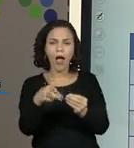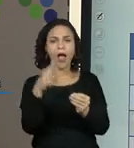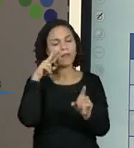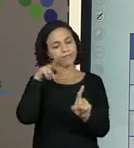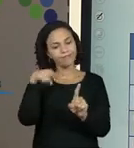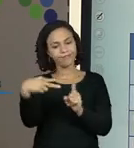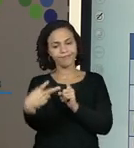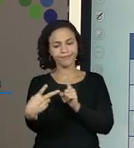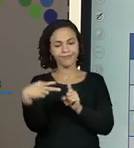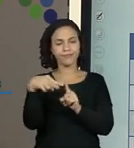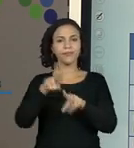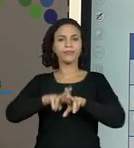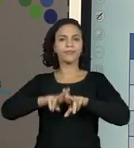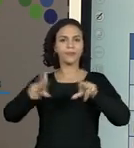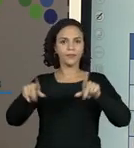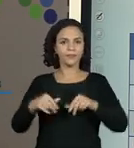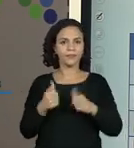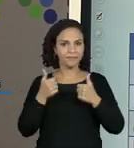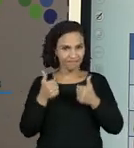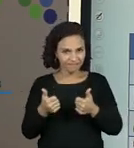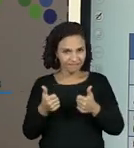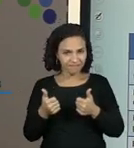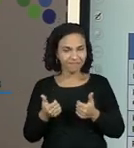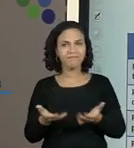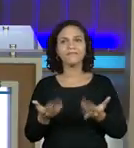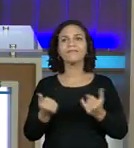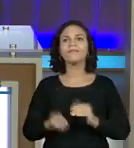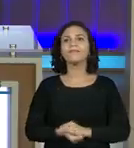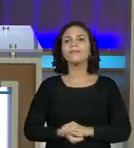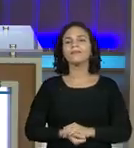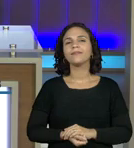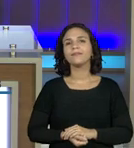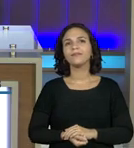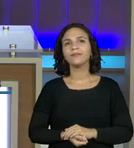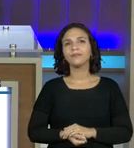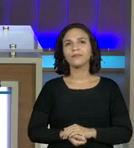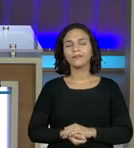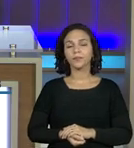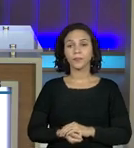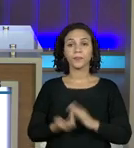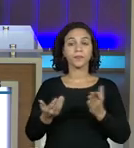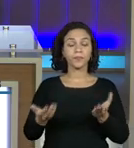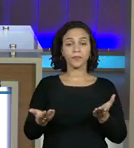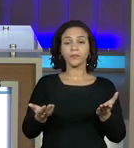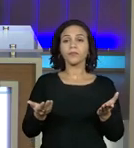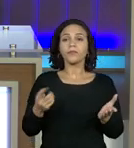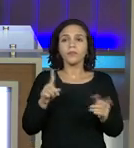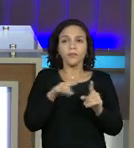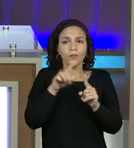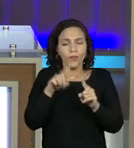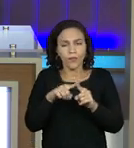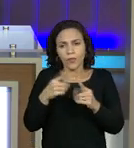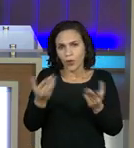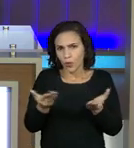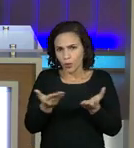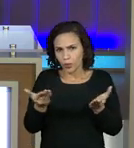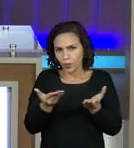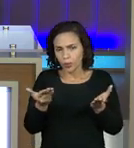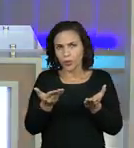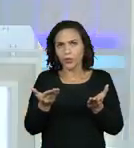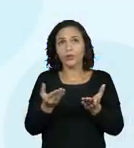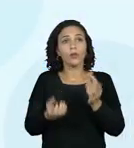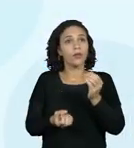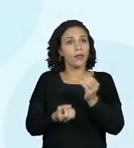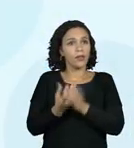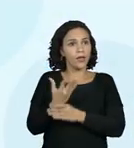percepção da geometria. Beleza? Então, vamos lá. Turma, nosso objetivo hoje é fazer isso